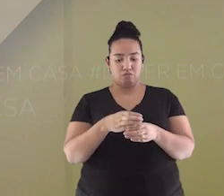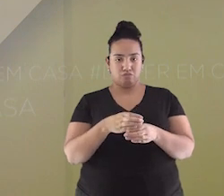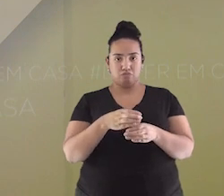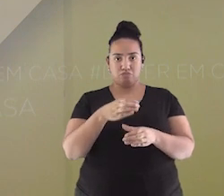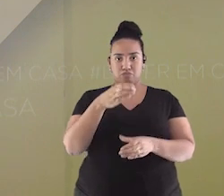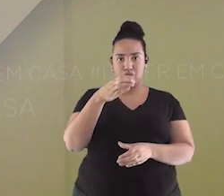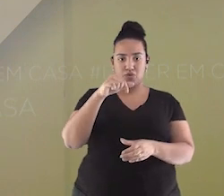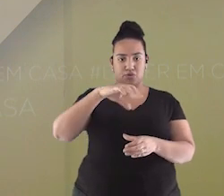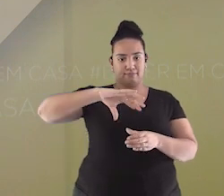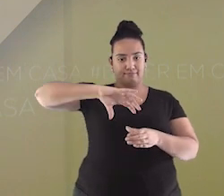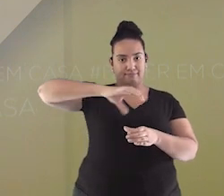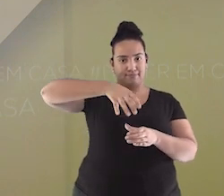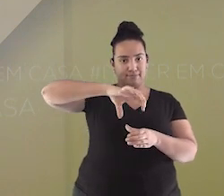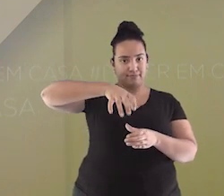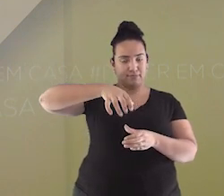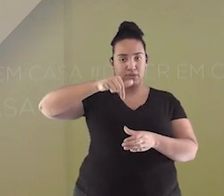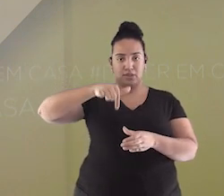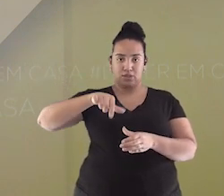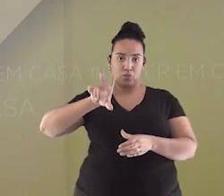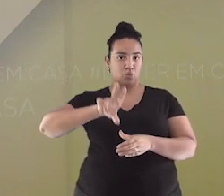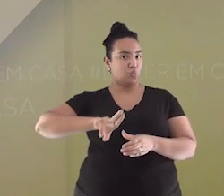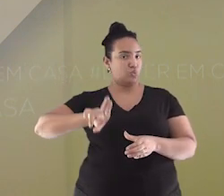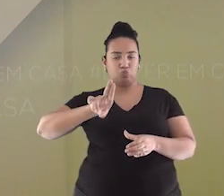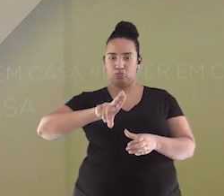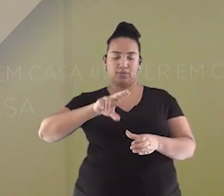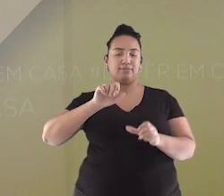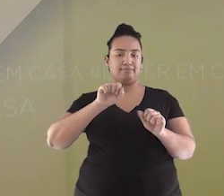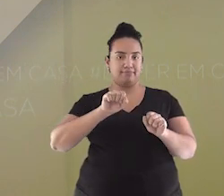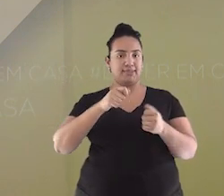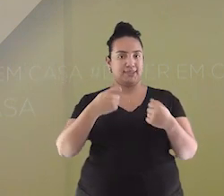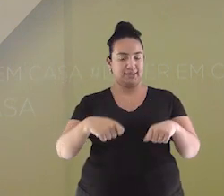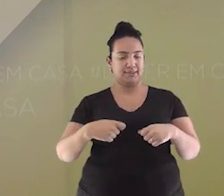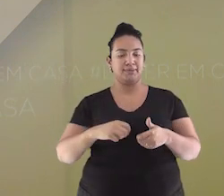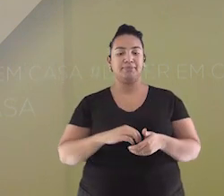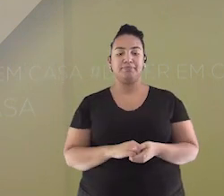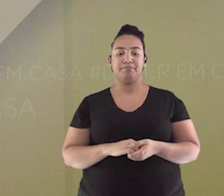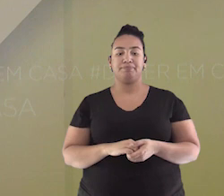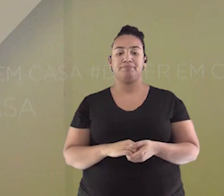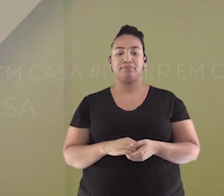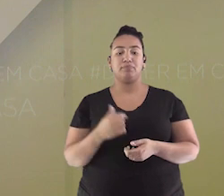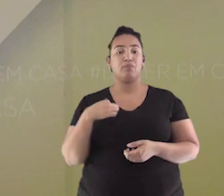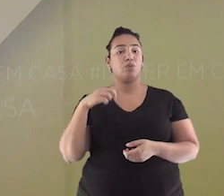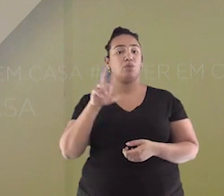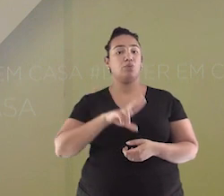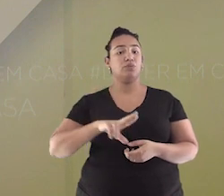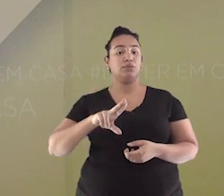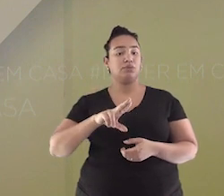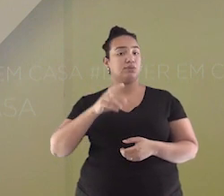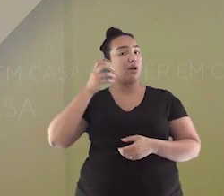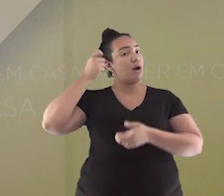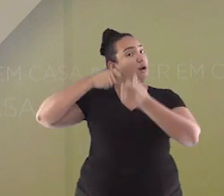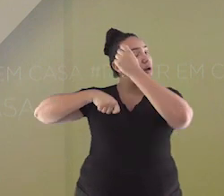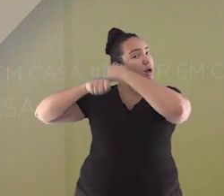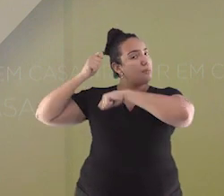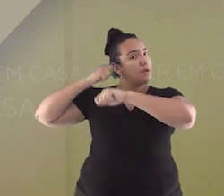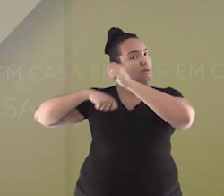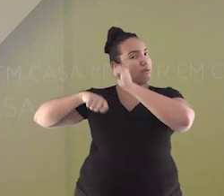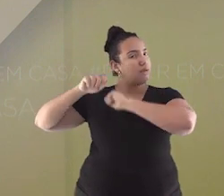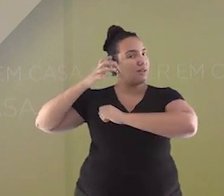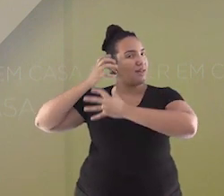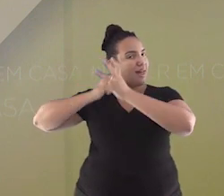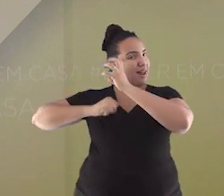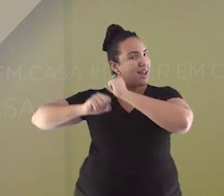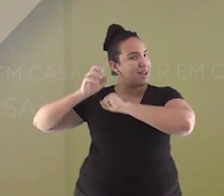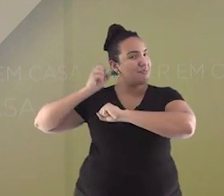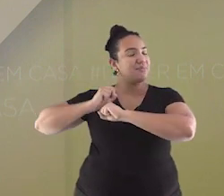uma vasilha, um vidro com tampa que você não usa mais. Aqui eu vou usar uma embalagem de creme de cabelo, que ia direto pro